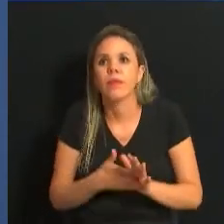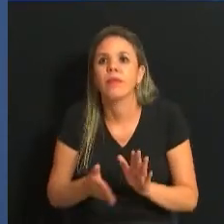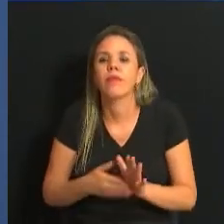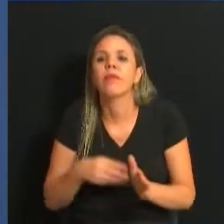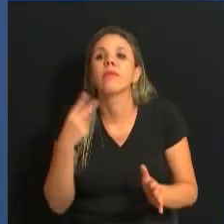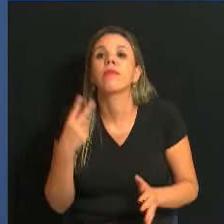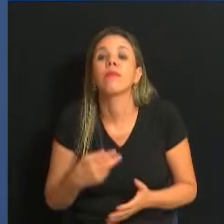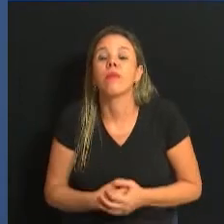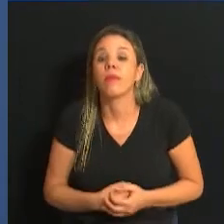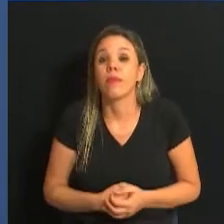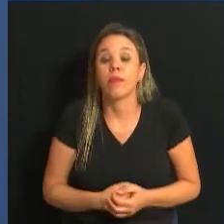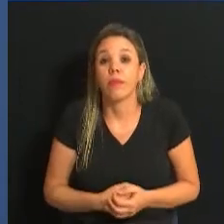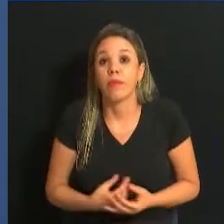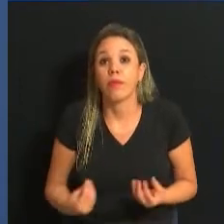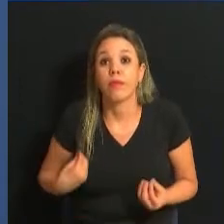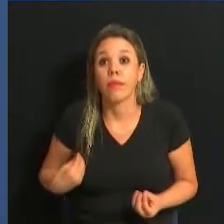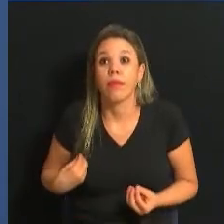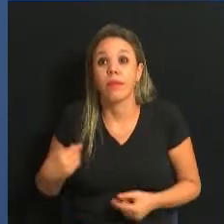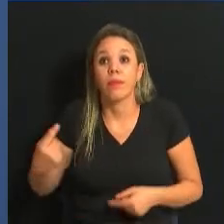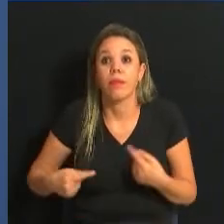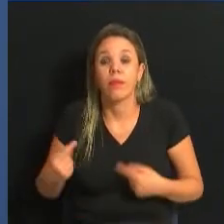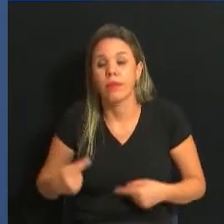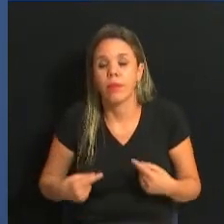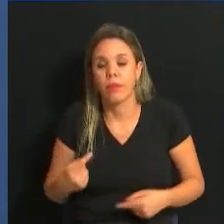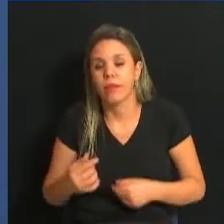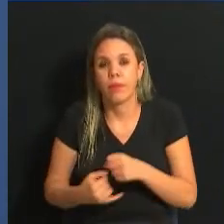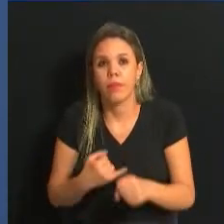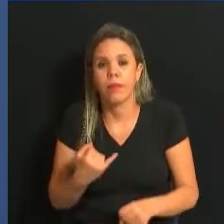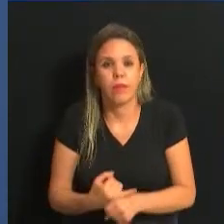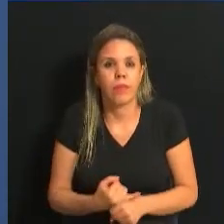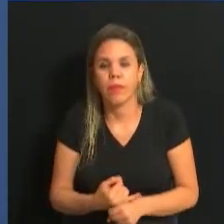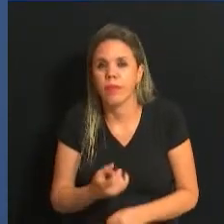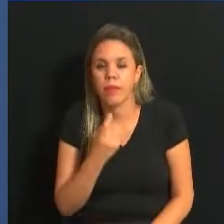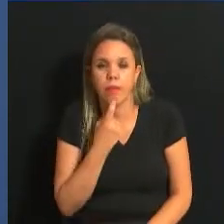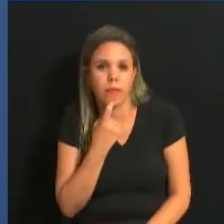vereador, como está essa discussão. Então lá no site